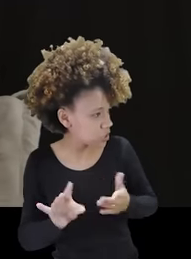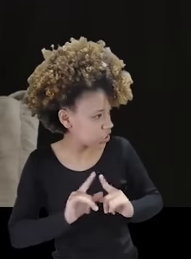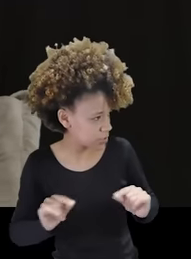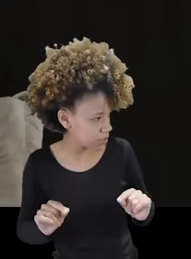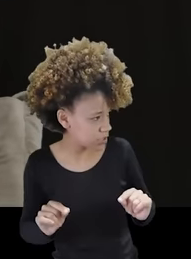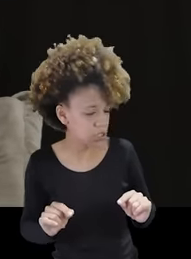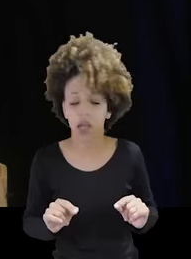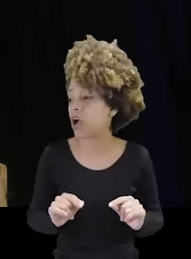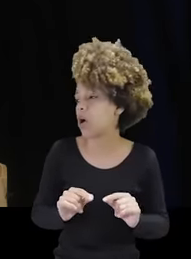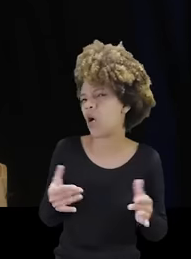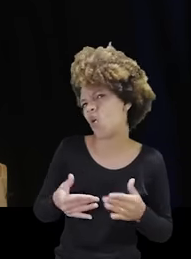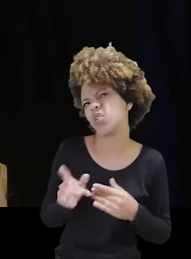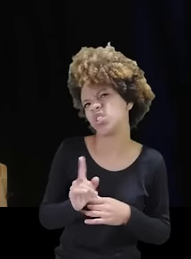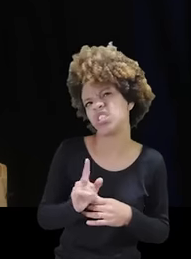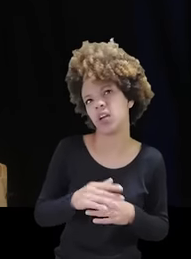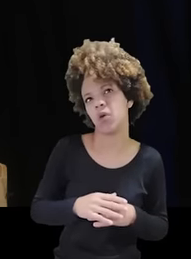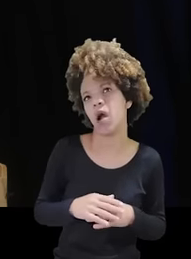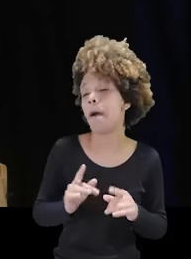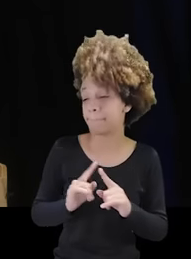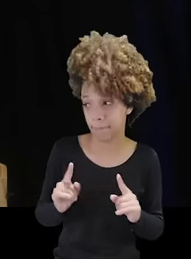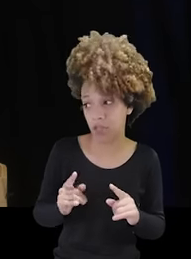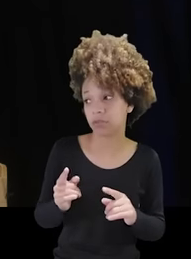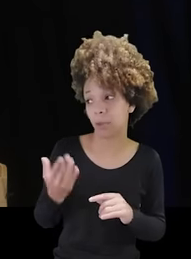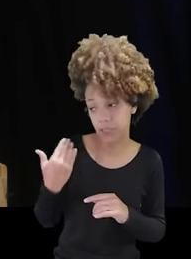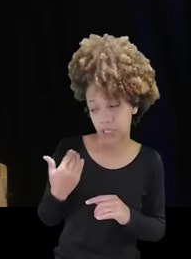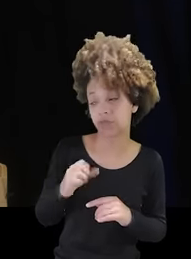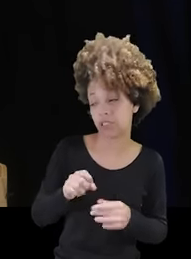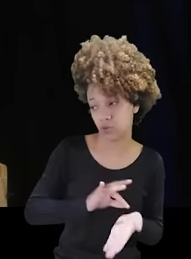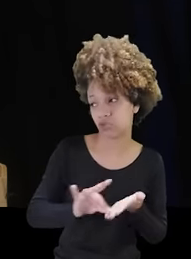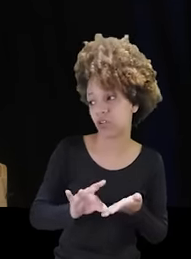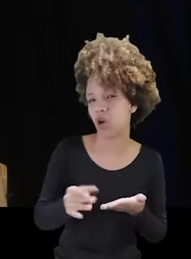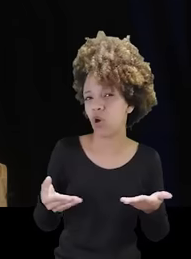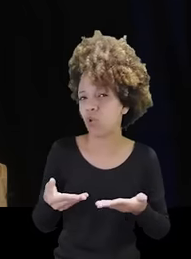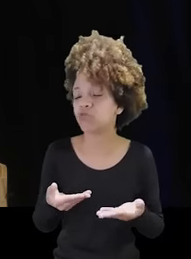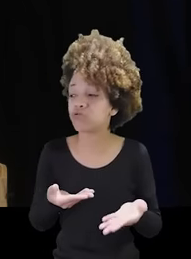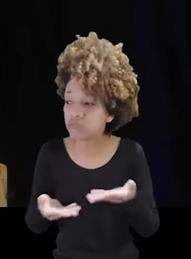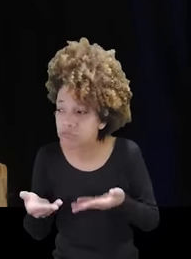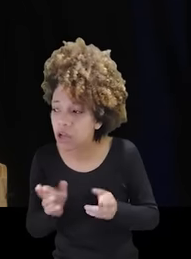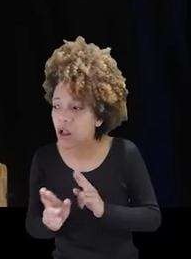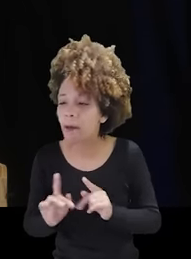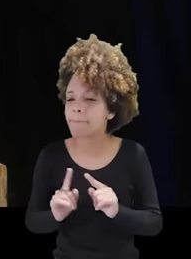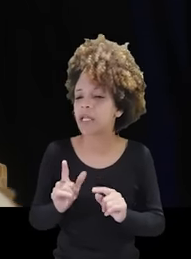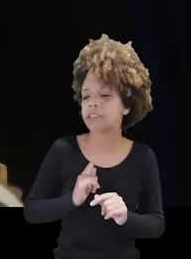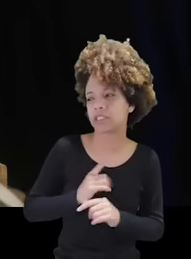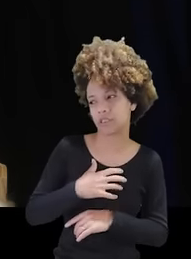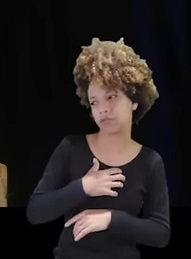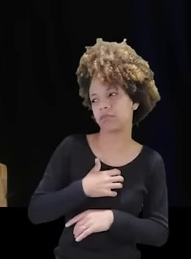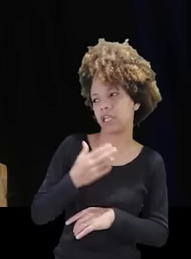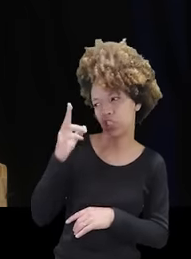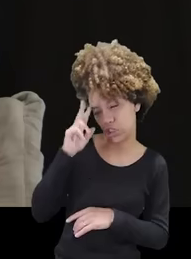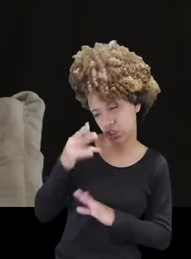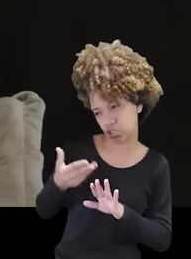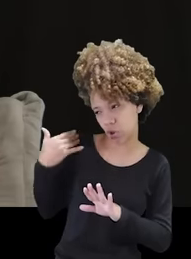odeiam japonês é uma coisa meio eles hoje em dia não é tão mais assim hoje em dia eles estão mais amigáveis Mas ainda tem esse ressentimento